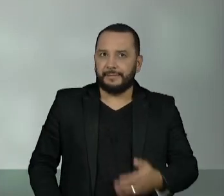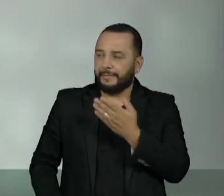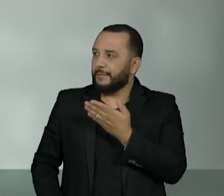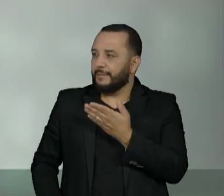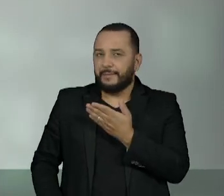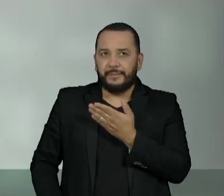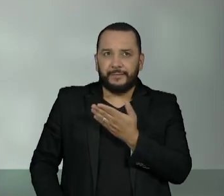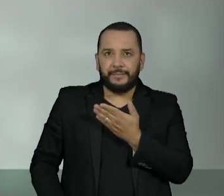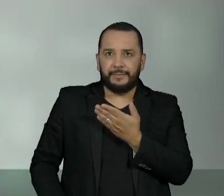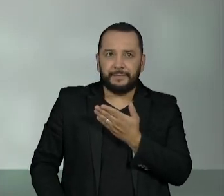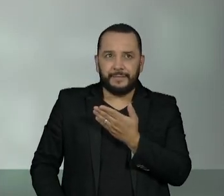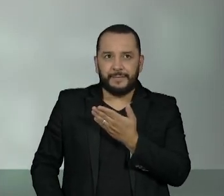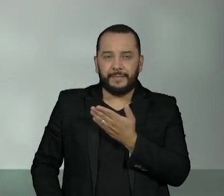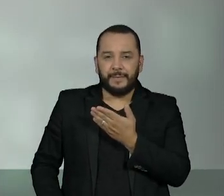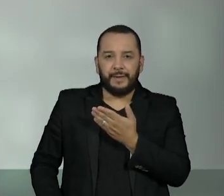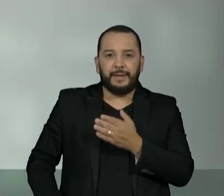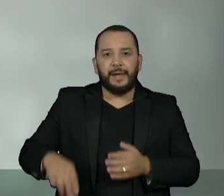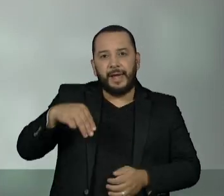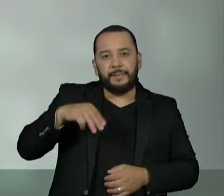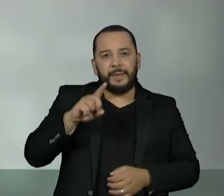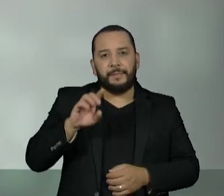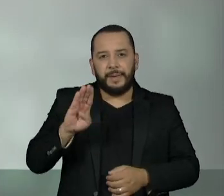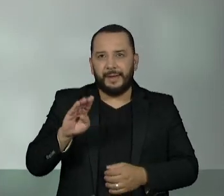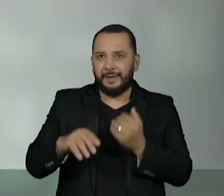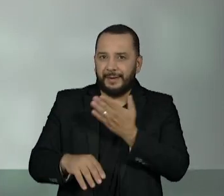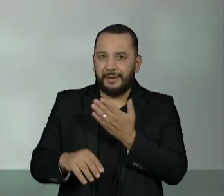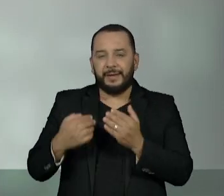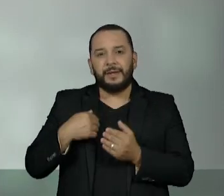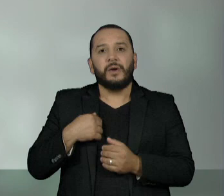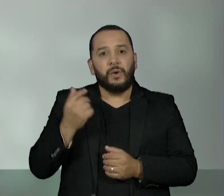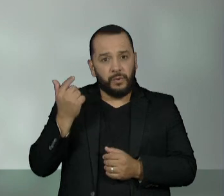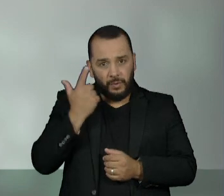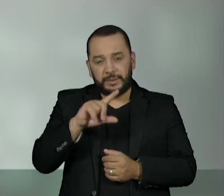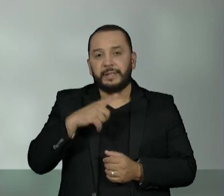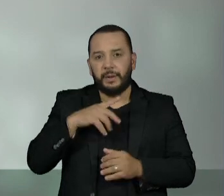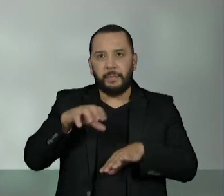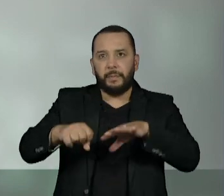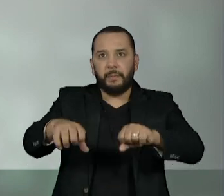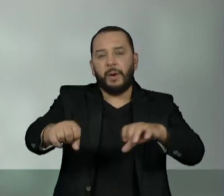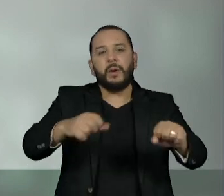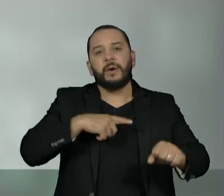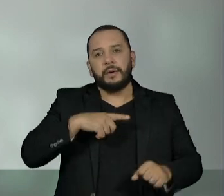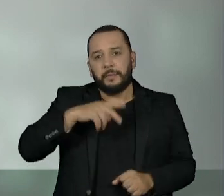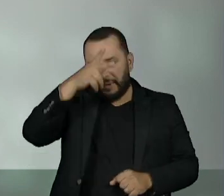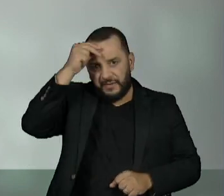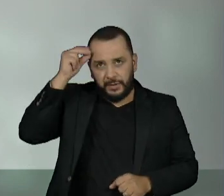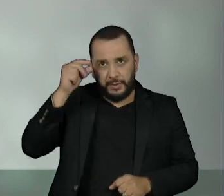isso, então tá ali, né? O MDB conquistou o maior número de prefeituras,